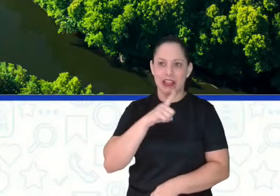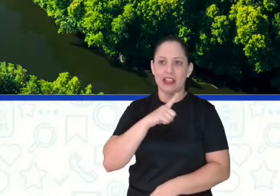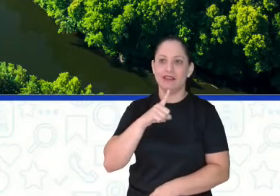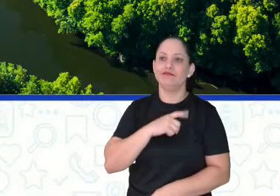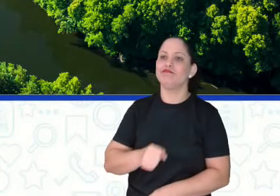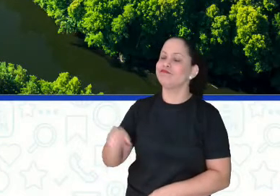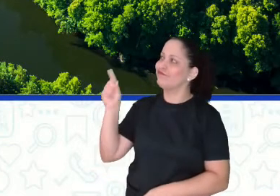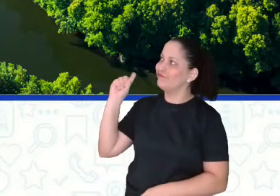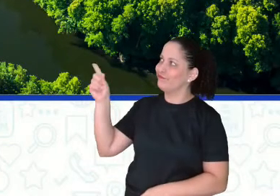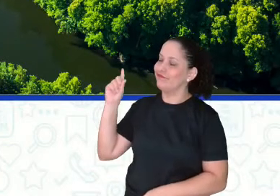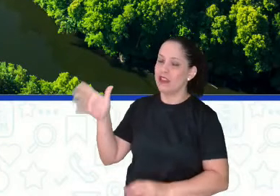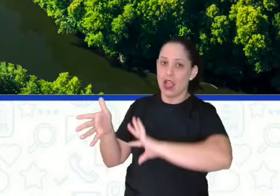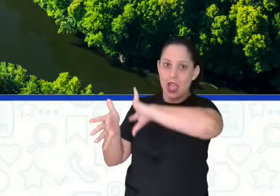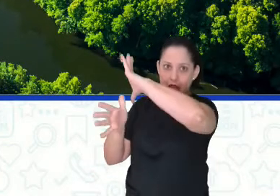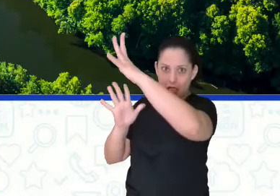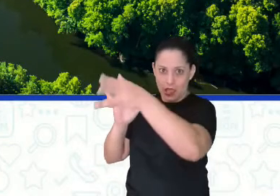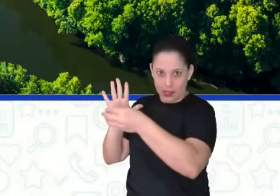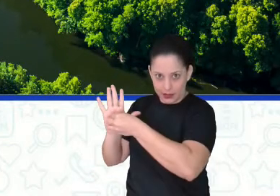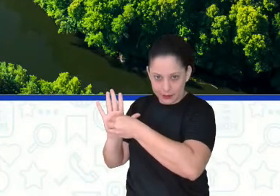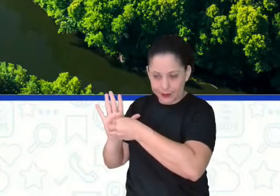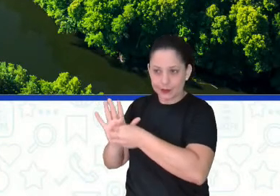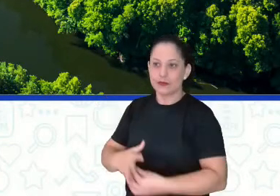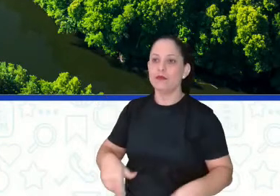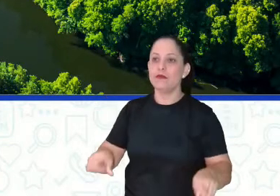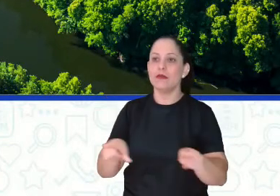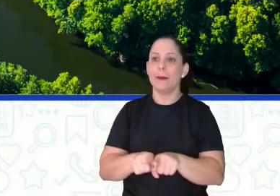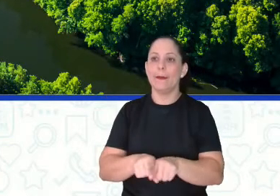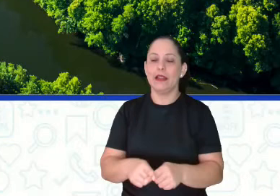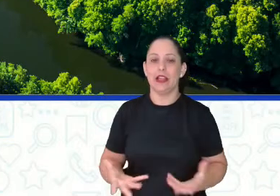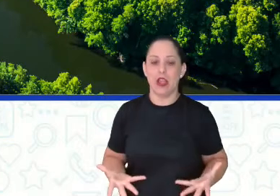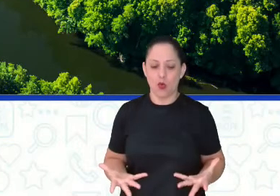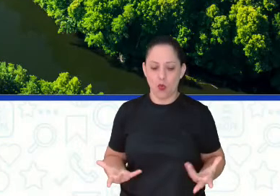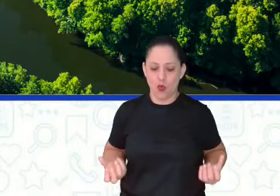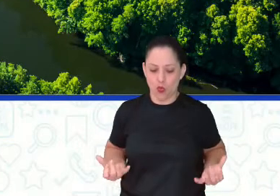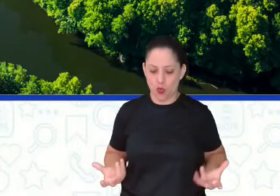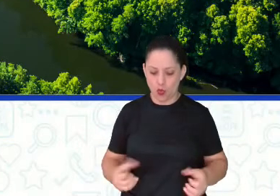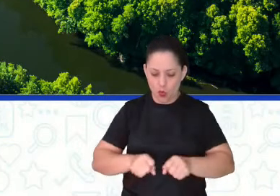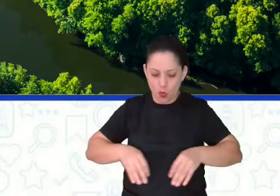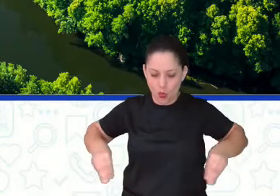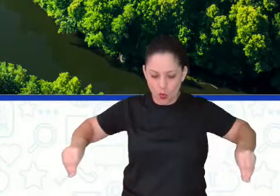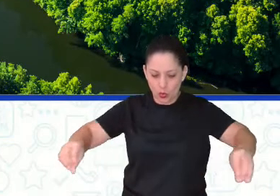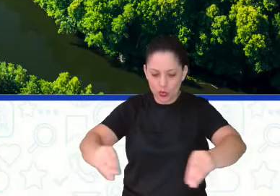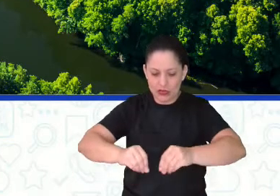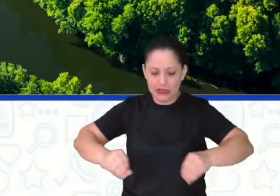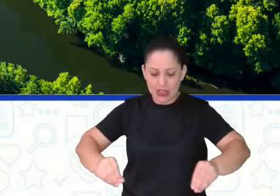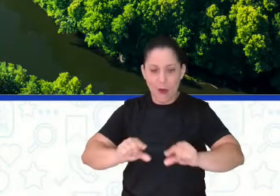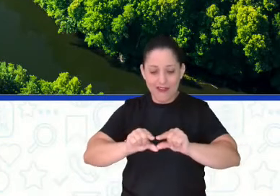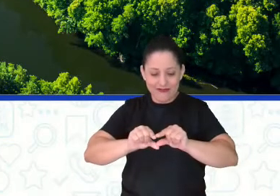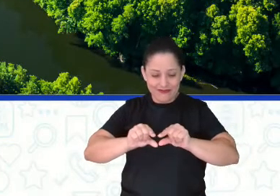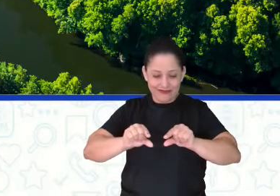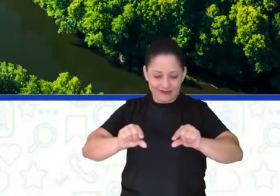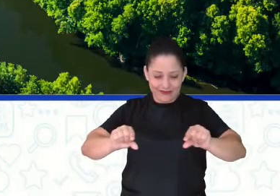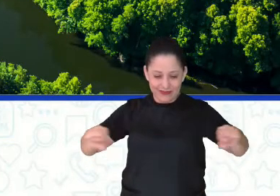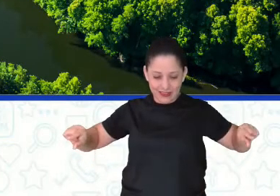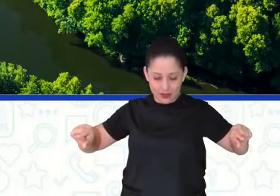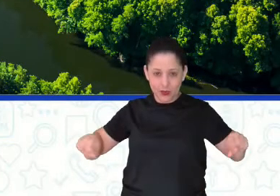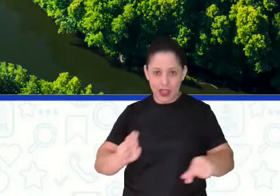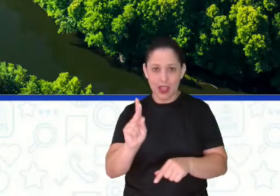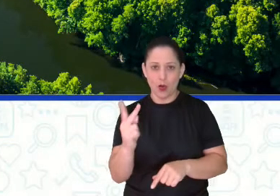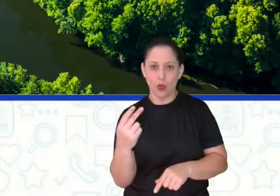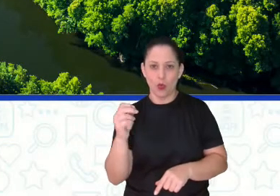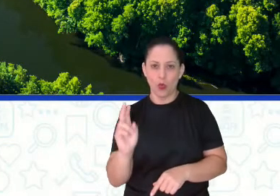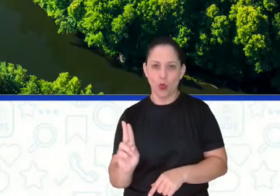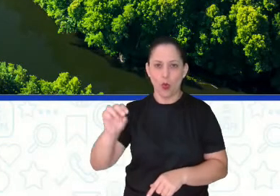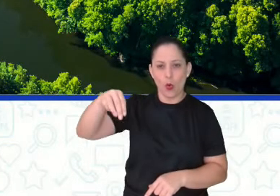Outra característica que eu estou trazendo é que o solo é pobre e a camada de humus é muito fina. Como assim, professora? Uma